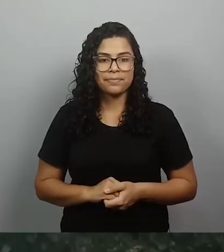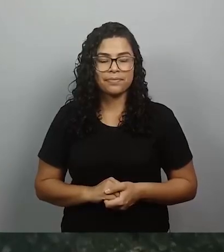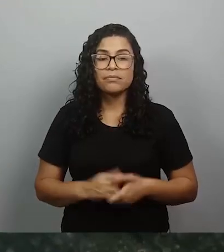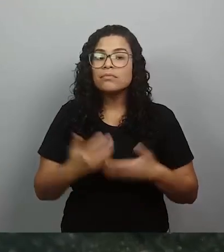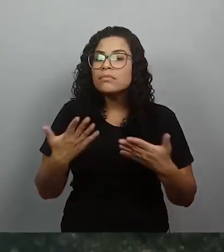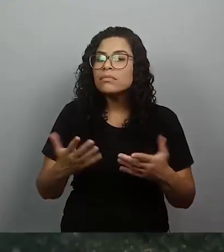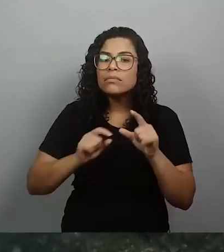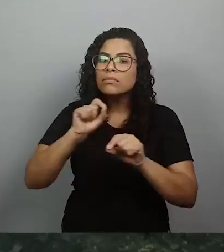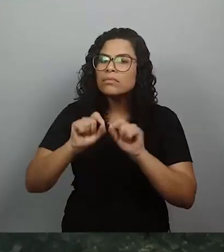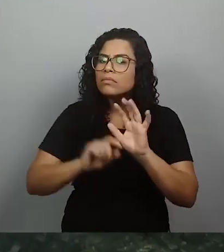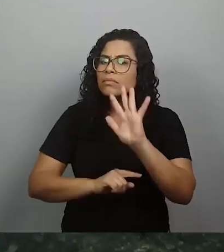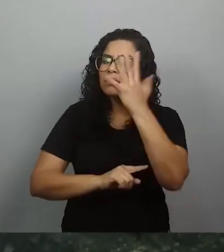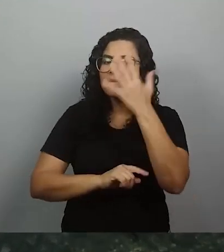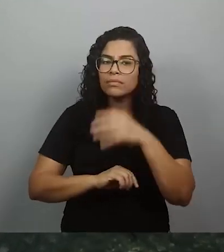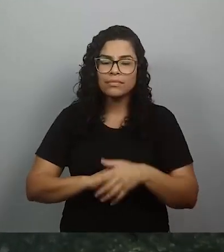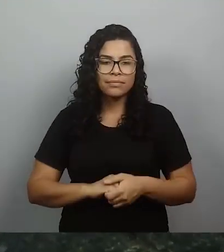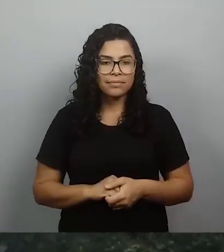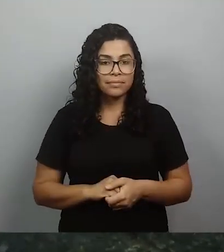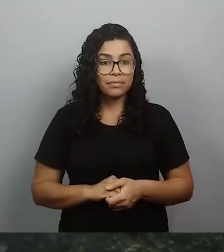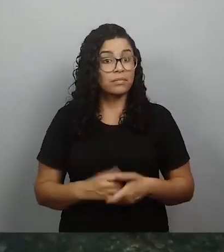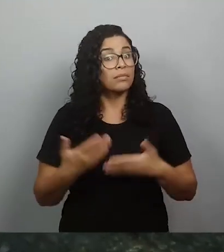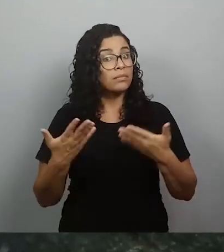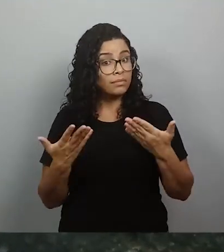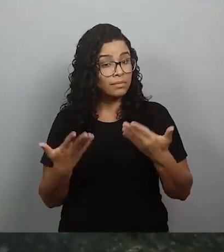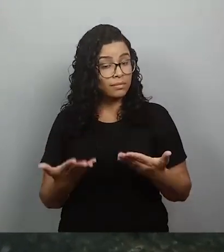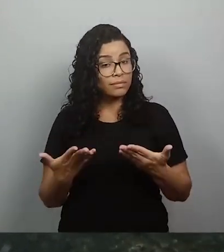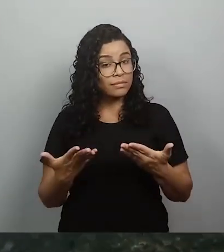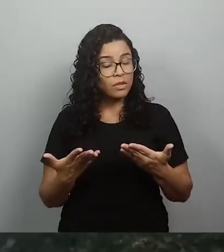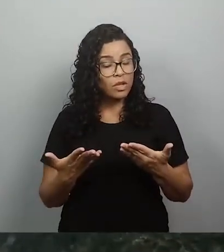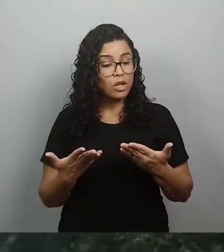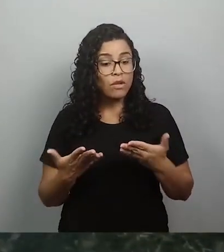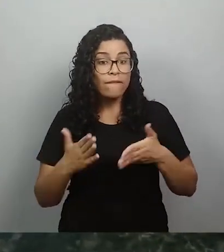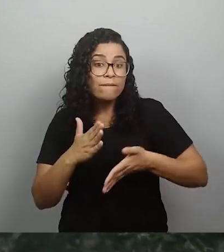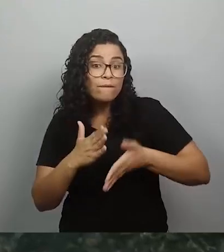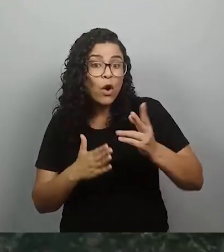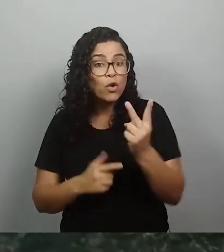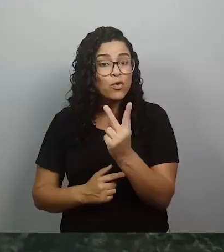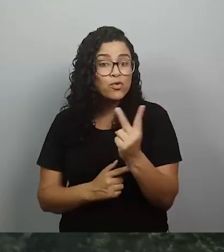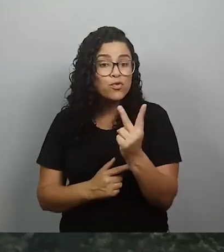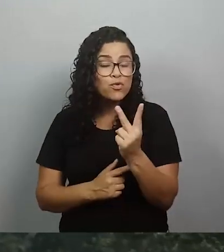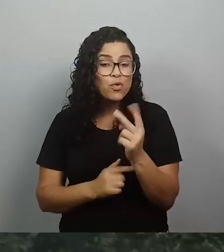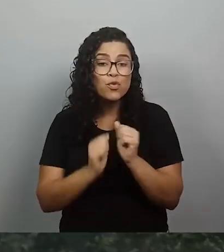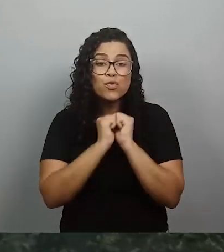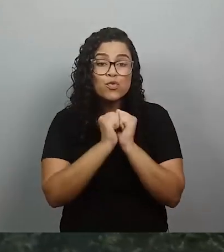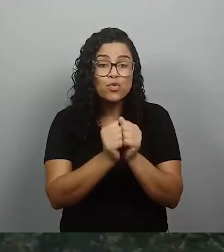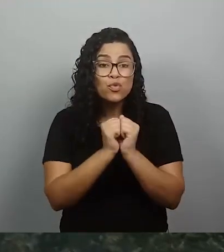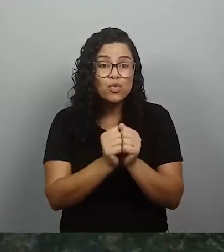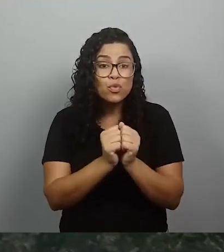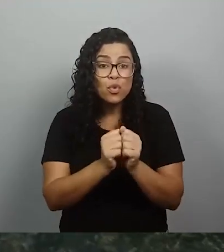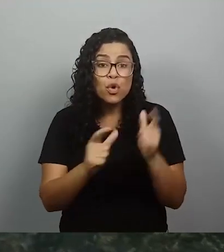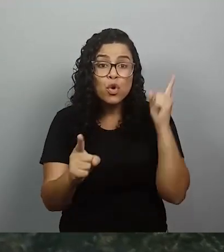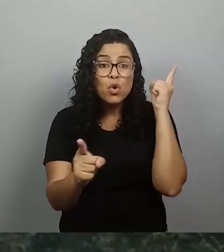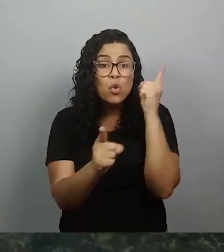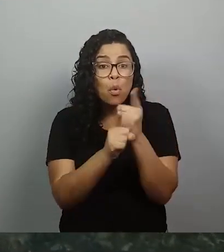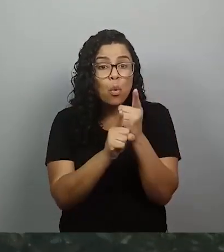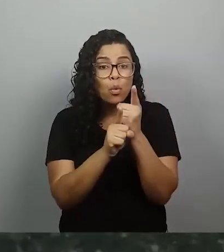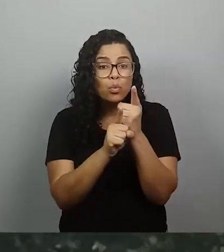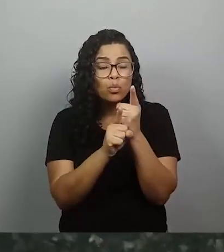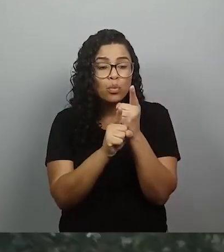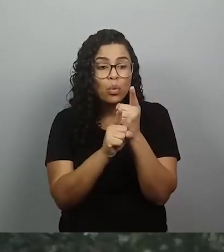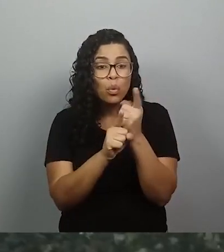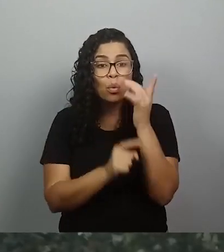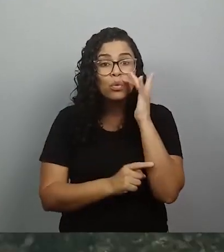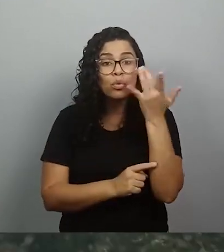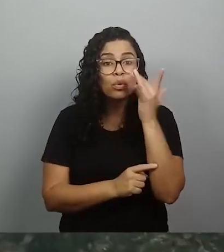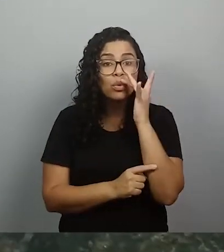monstros. E aí o que aconteceu? Daí eles foram lá e acharam o tesouro. Só que tinha muitos monstros. E o que eles